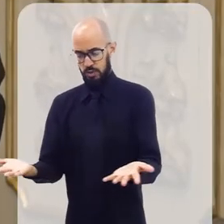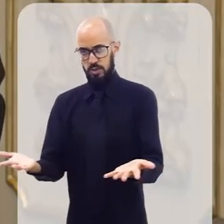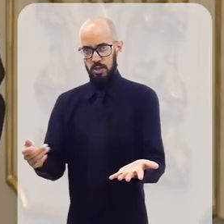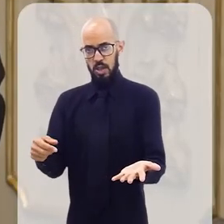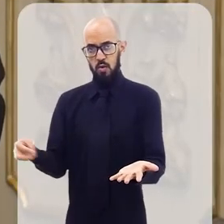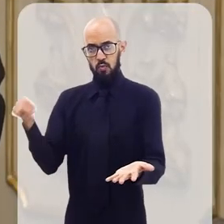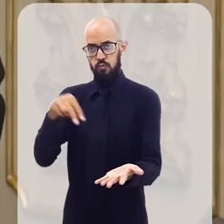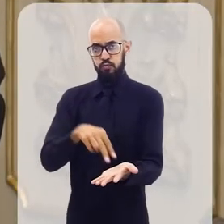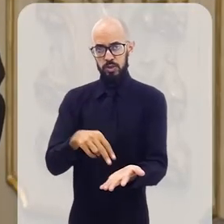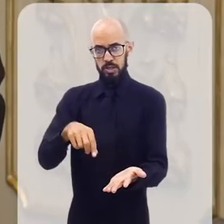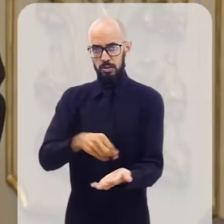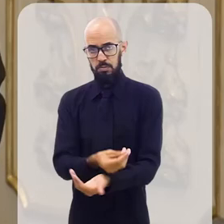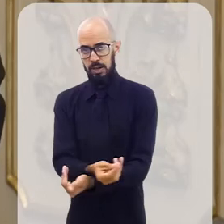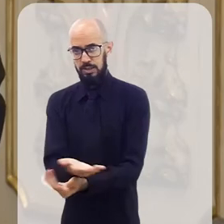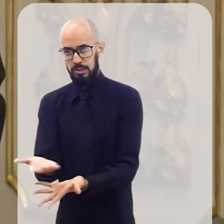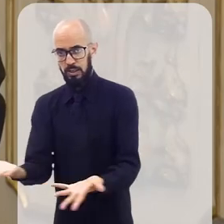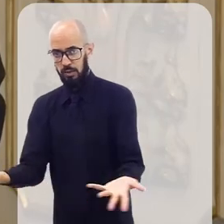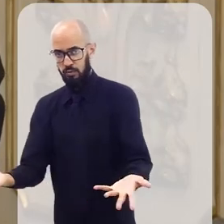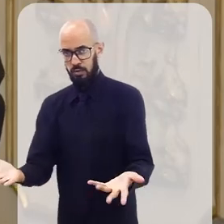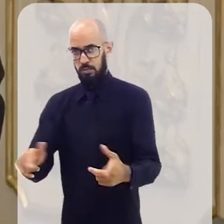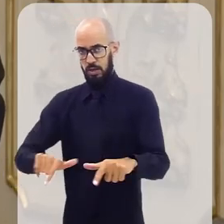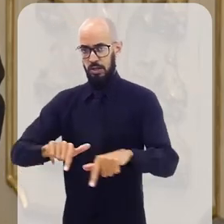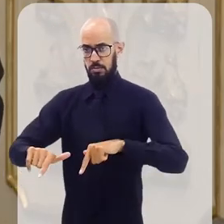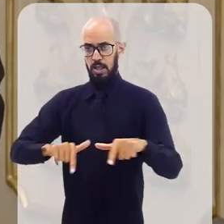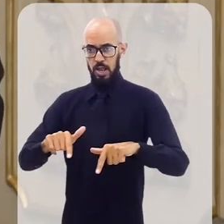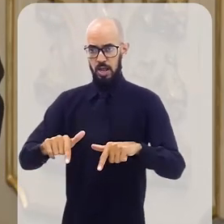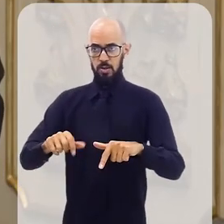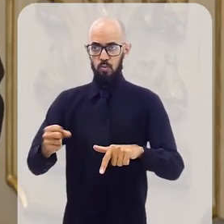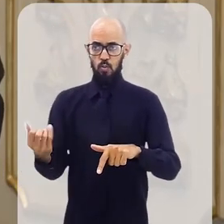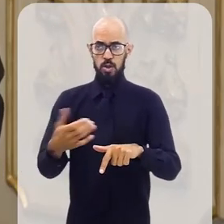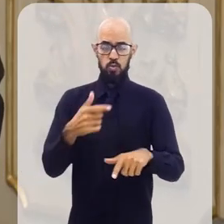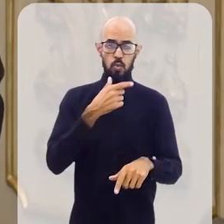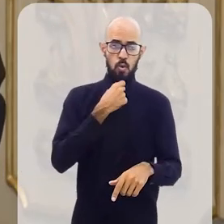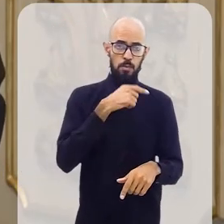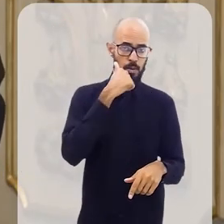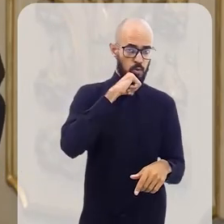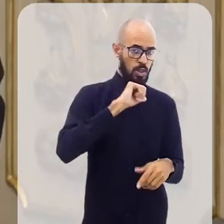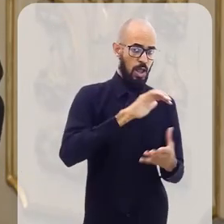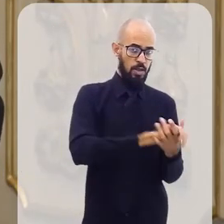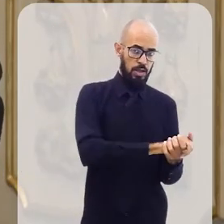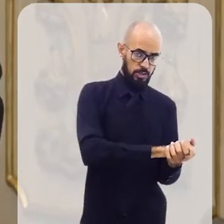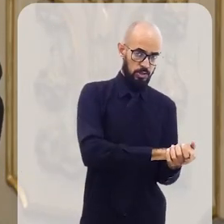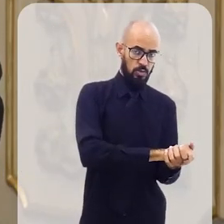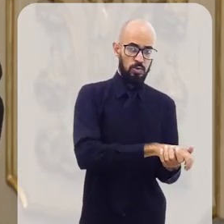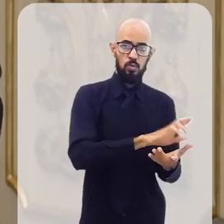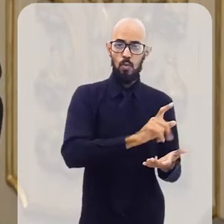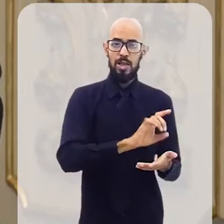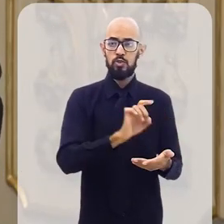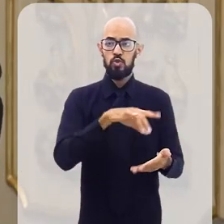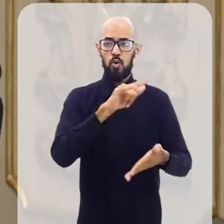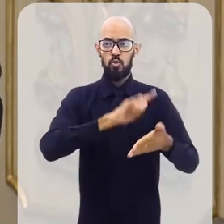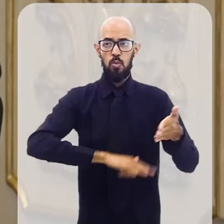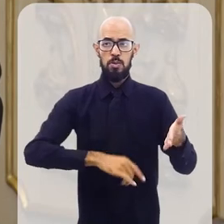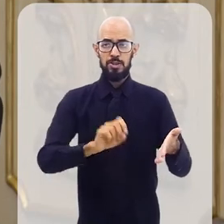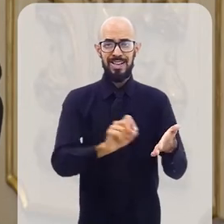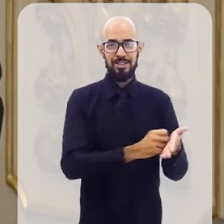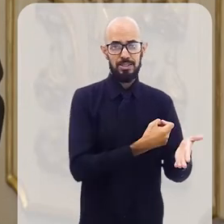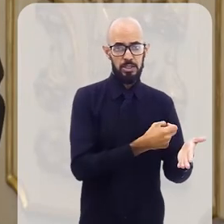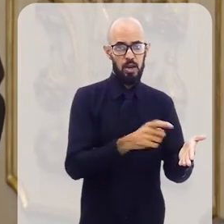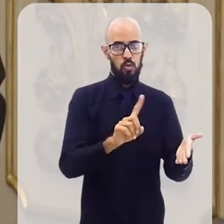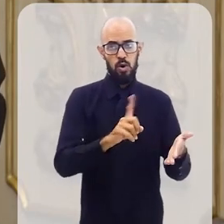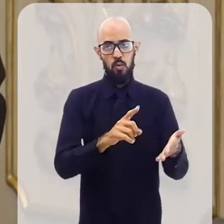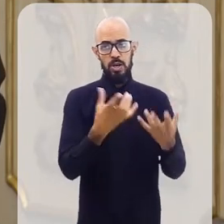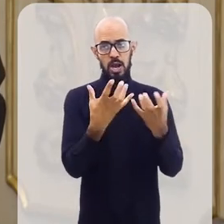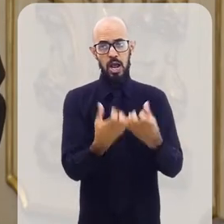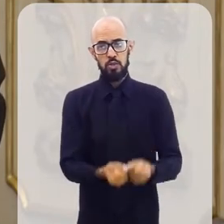quando é o homem EA mulher decidem pelo matrimônio não é apenas um contrato que será assinado é